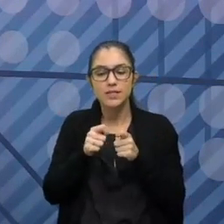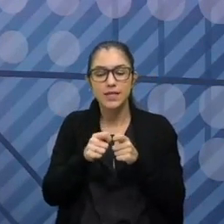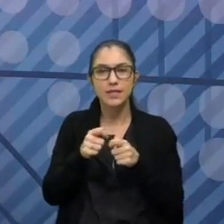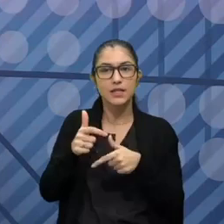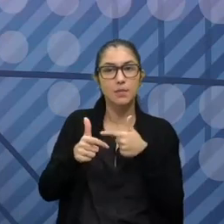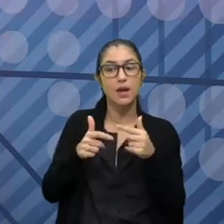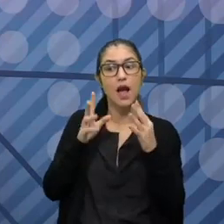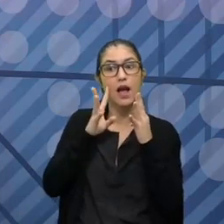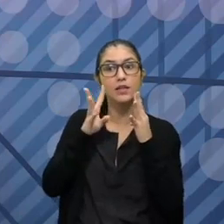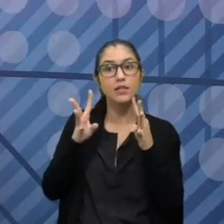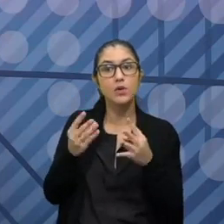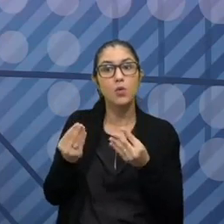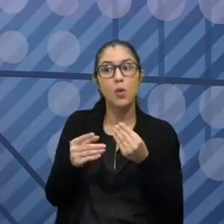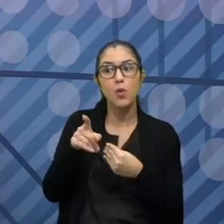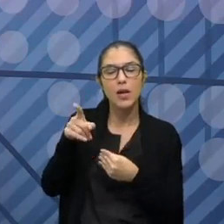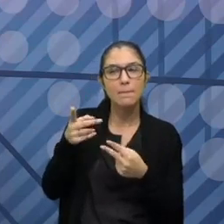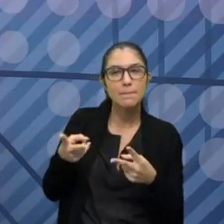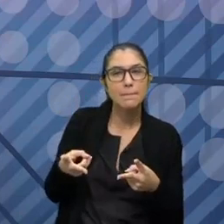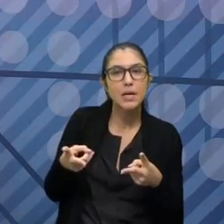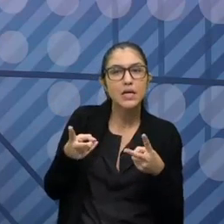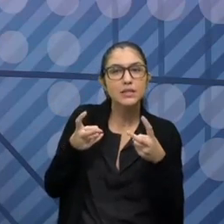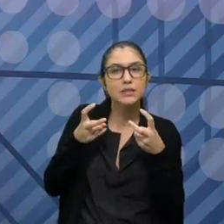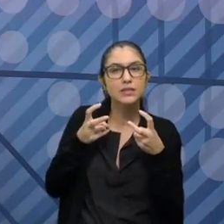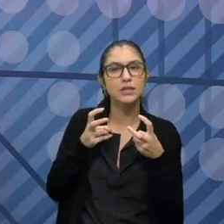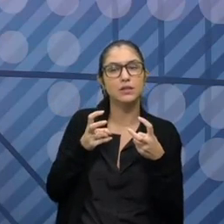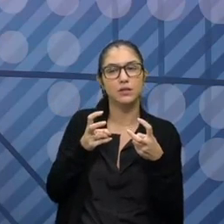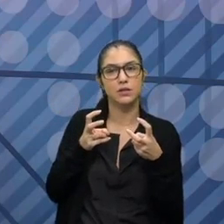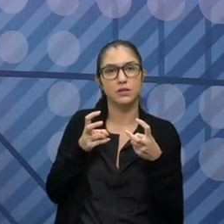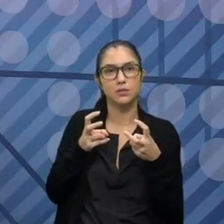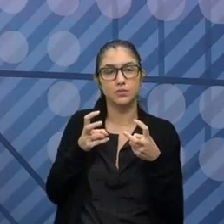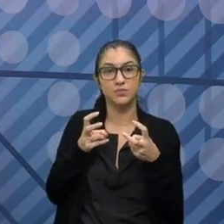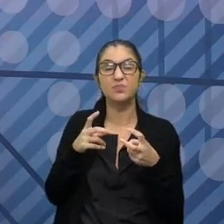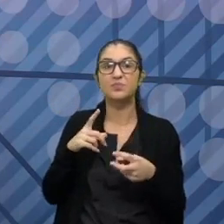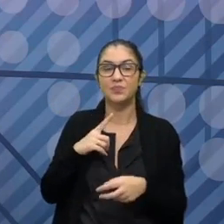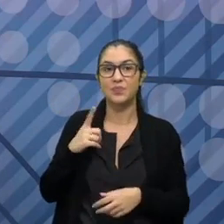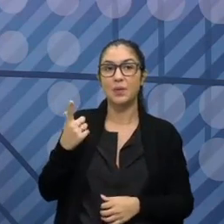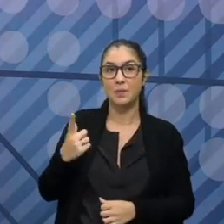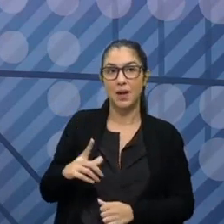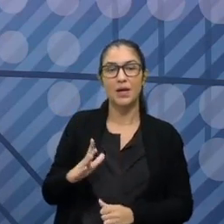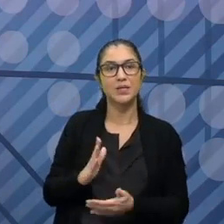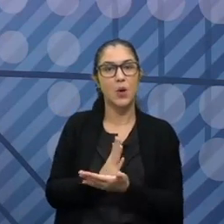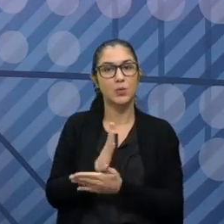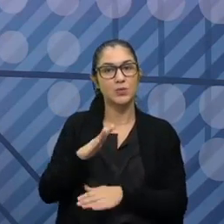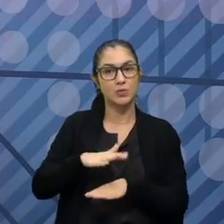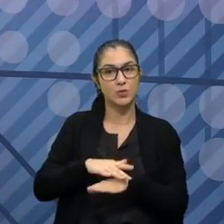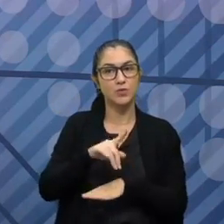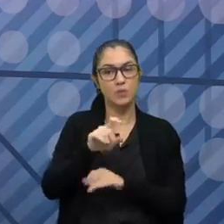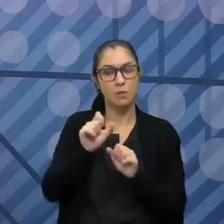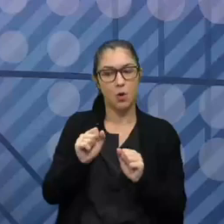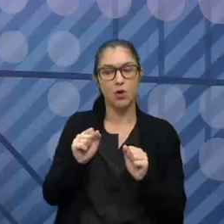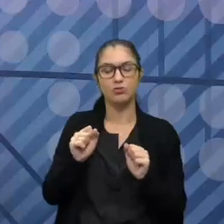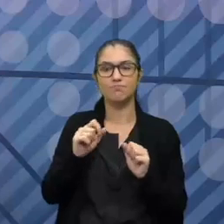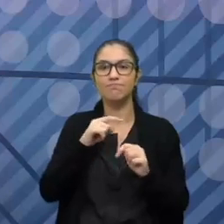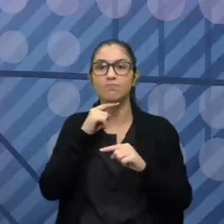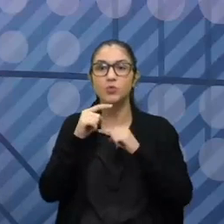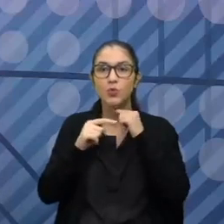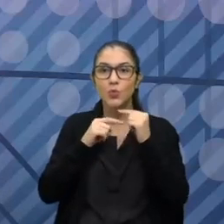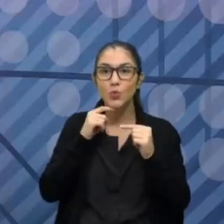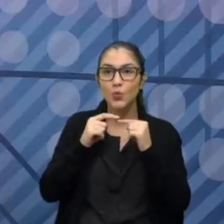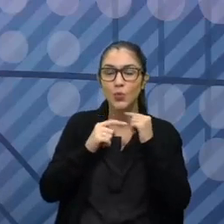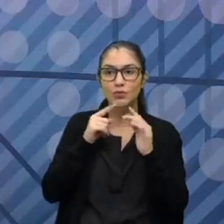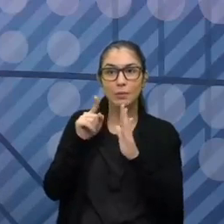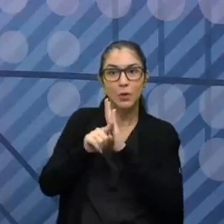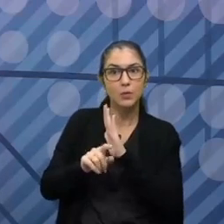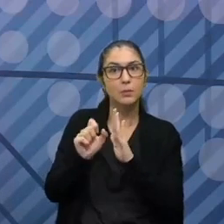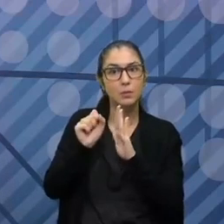prestar atenção em como ele está percebendo aquilo ali. Nós temos mais alguns minutos, você pode mandar suas dúvidas, vamos abrir para as